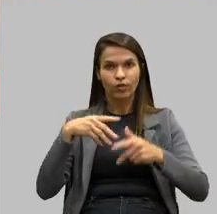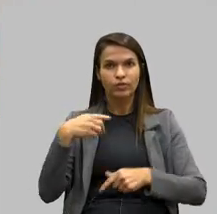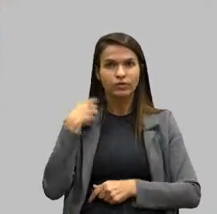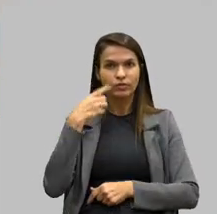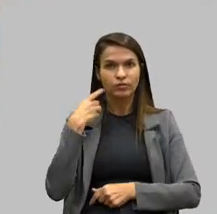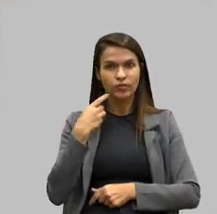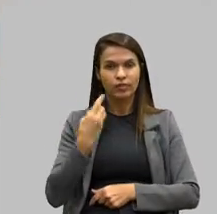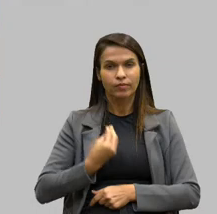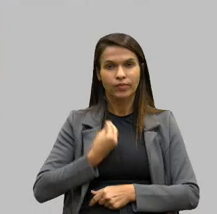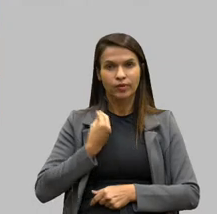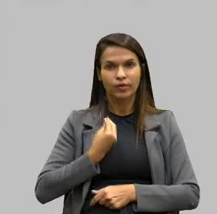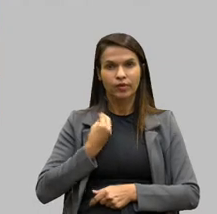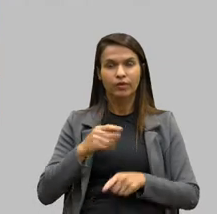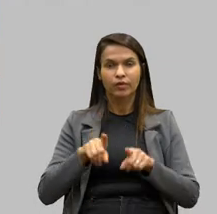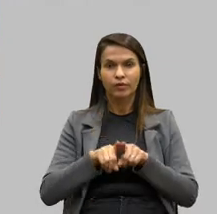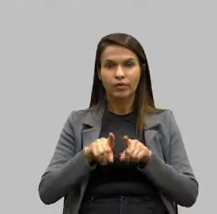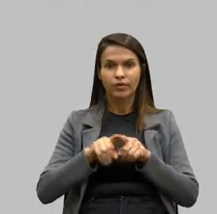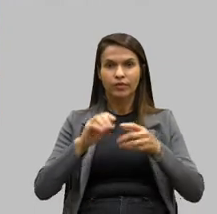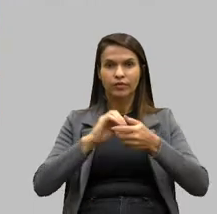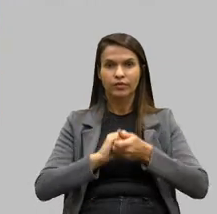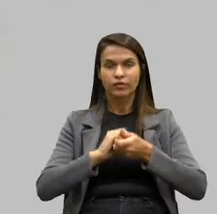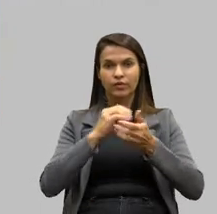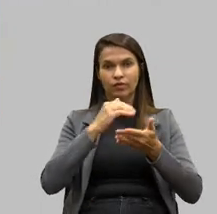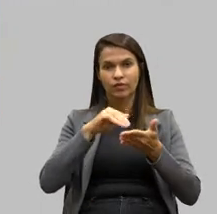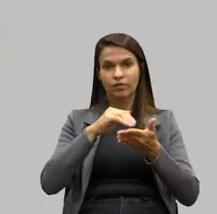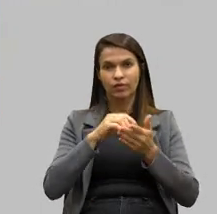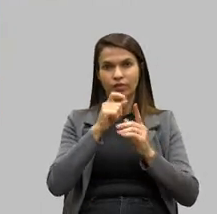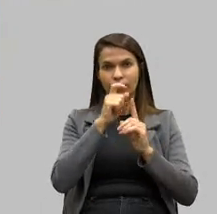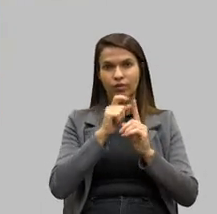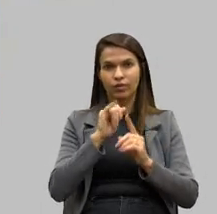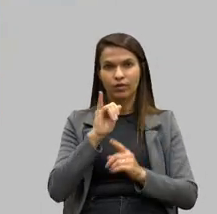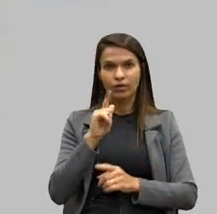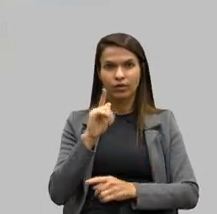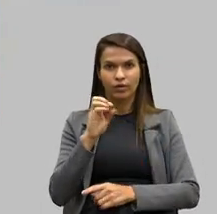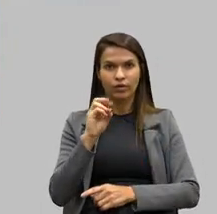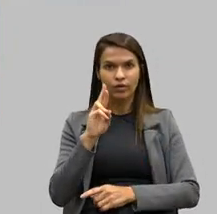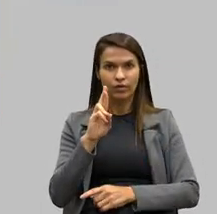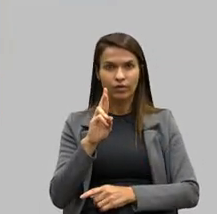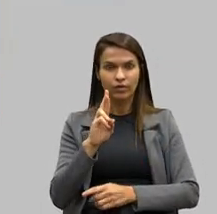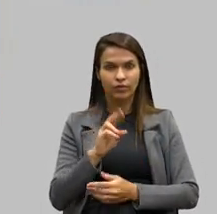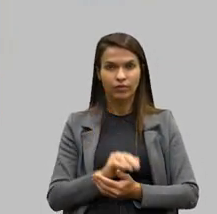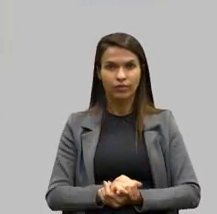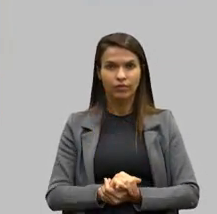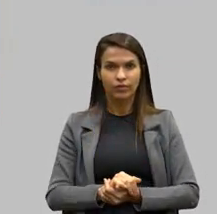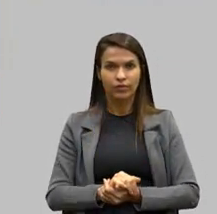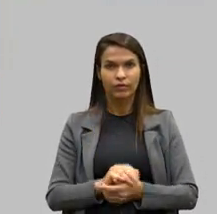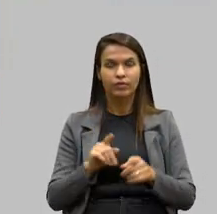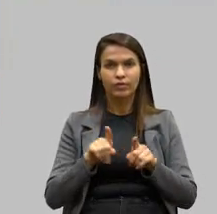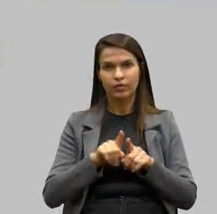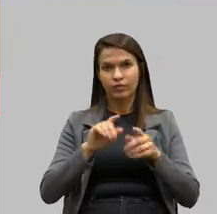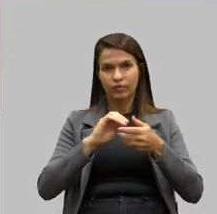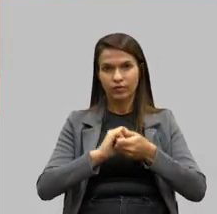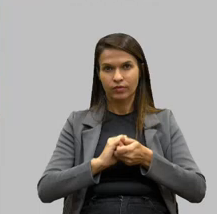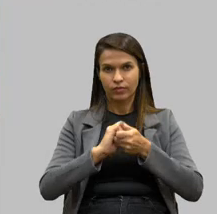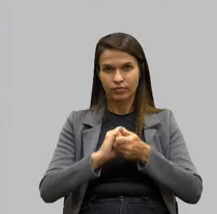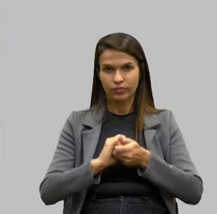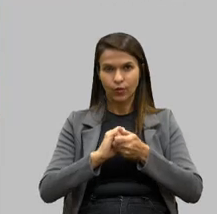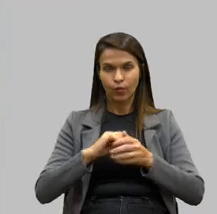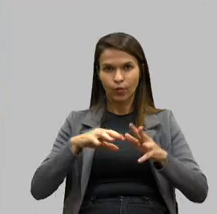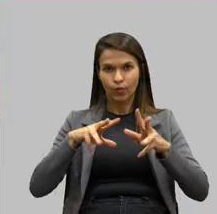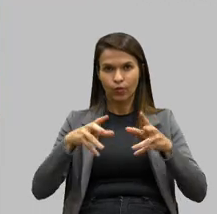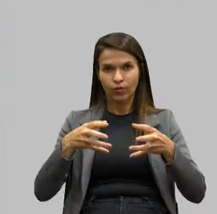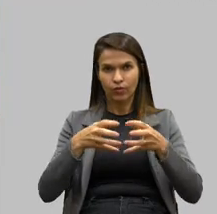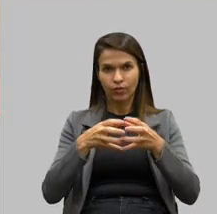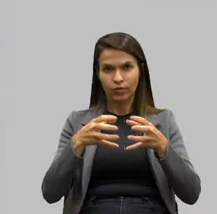saudar também o nosso secretário, Igor. E, cumprimentando, quero cumprimentar toda a equipe da